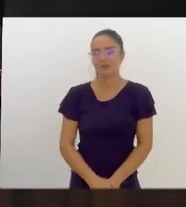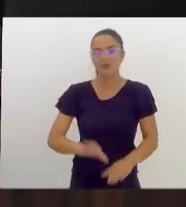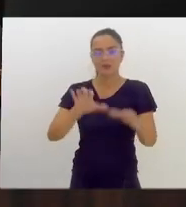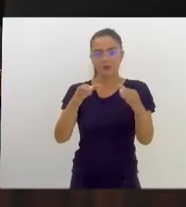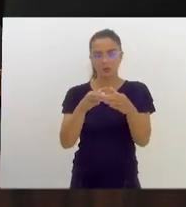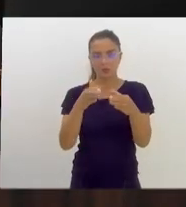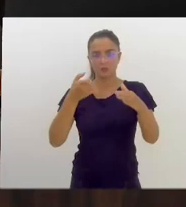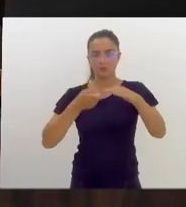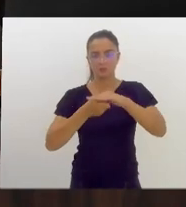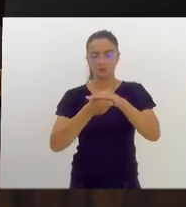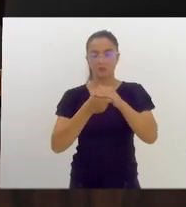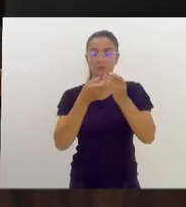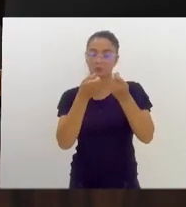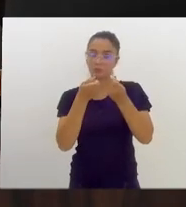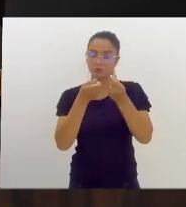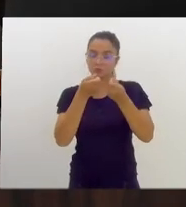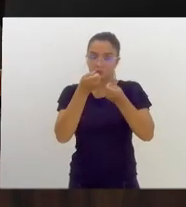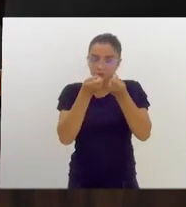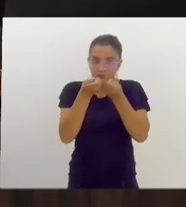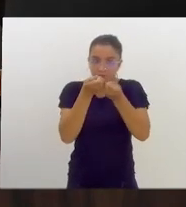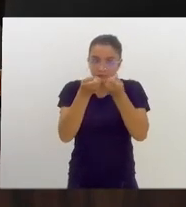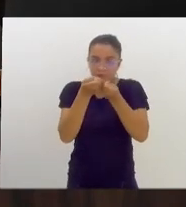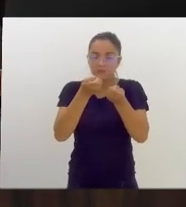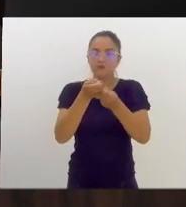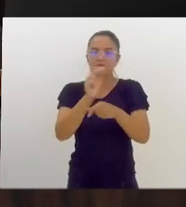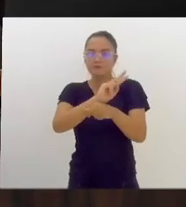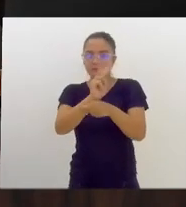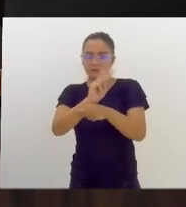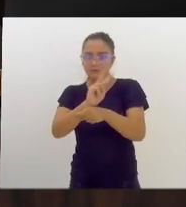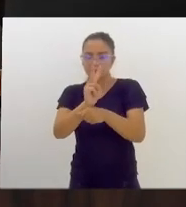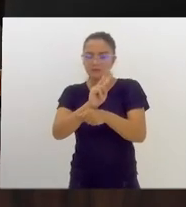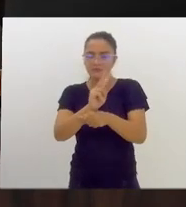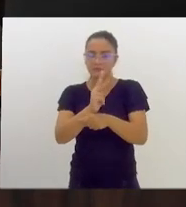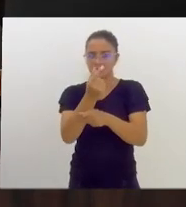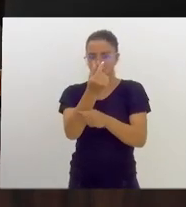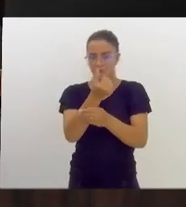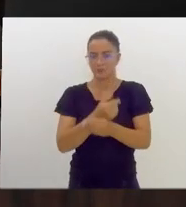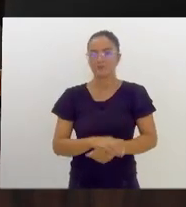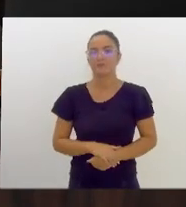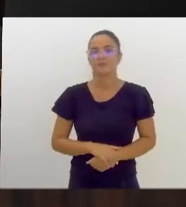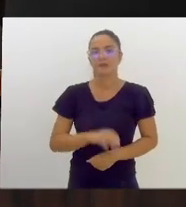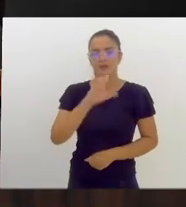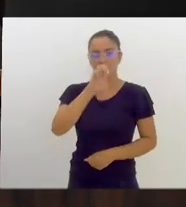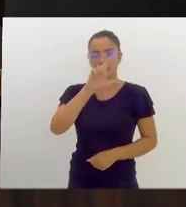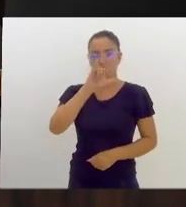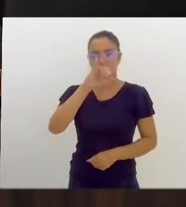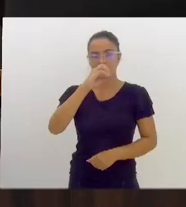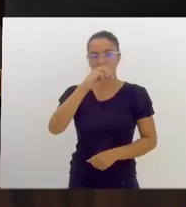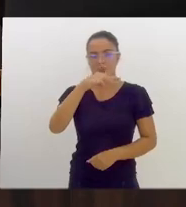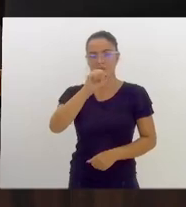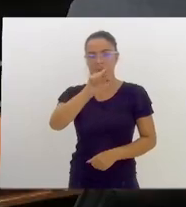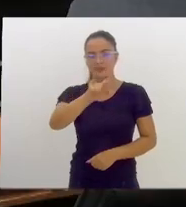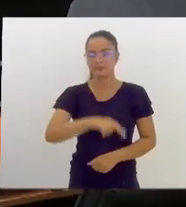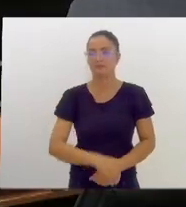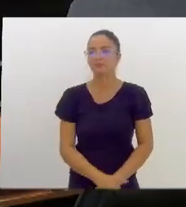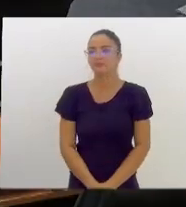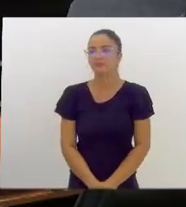Comissão de Orçamento, Fiscalização Financeira e Controle, deputado Eliomar Coelho.